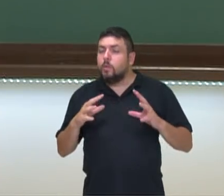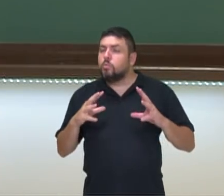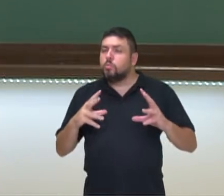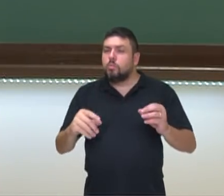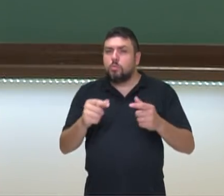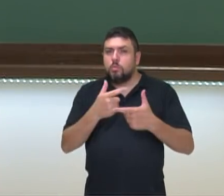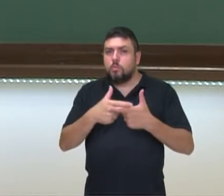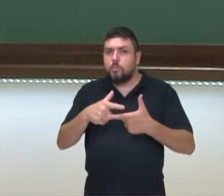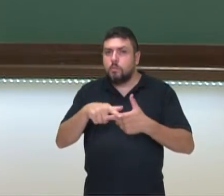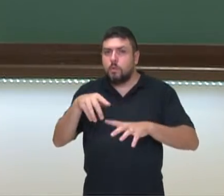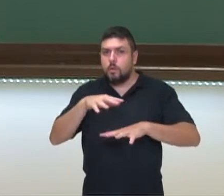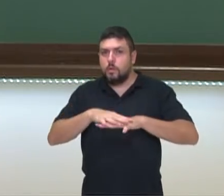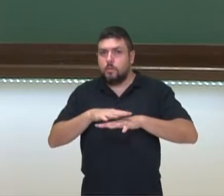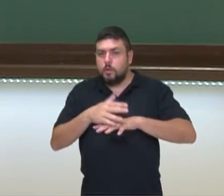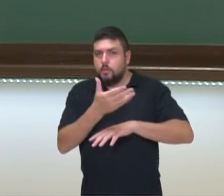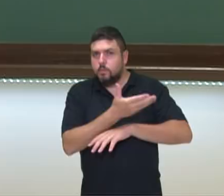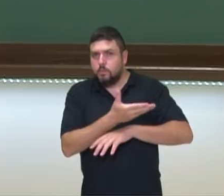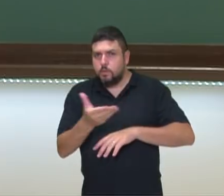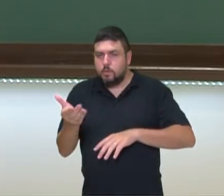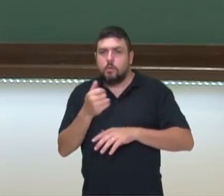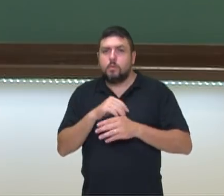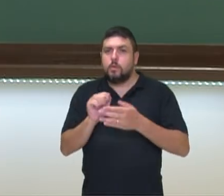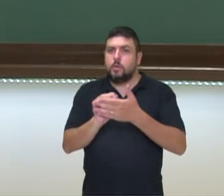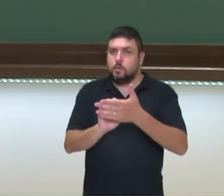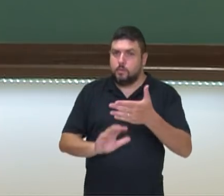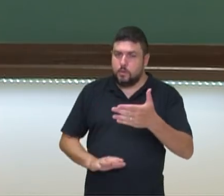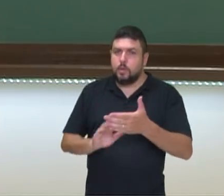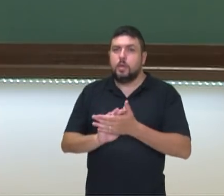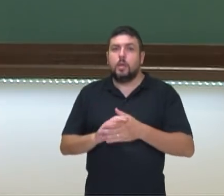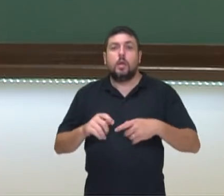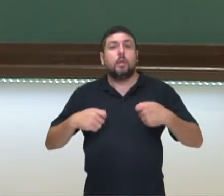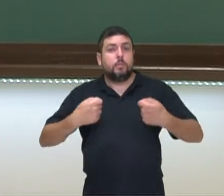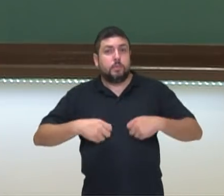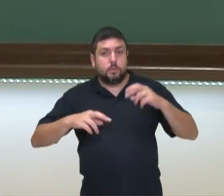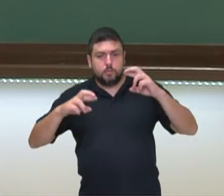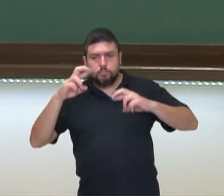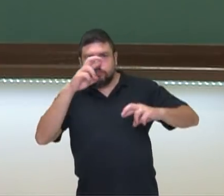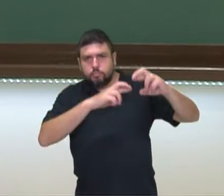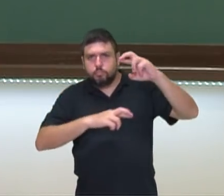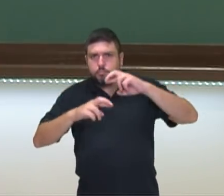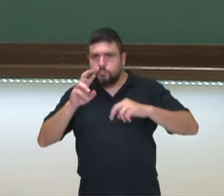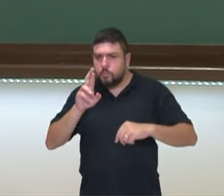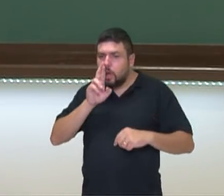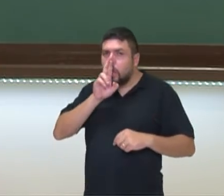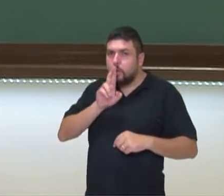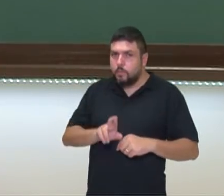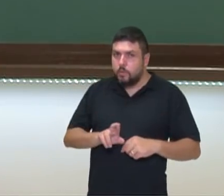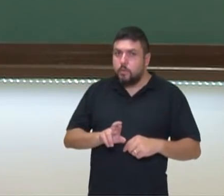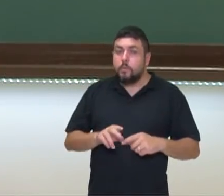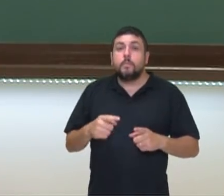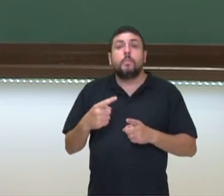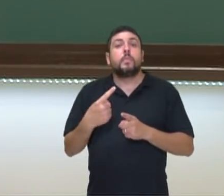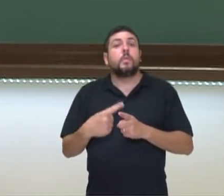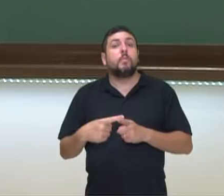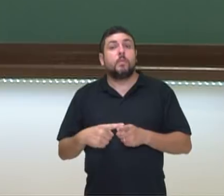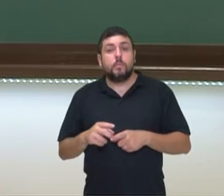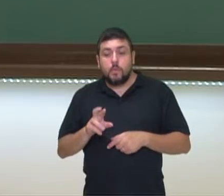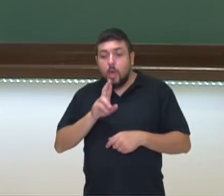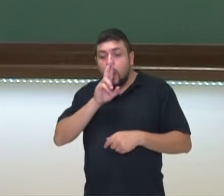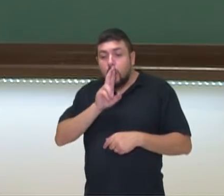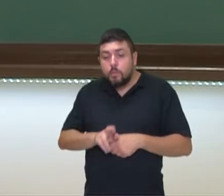para vocês, todos os exercícios, eu preciso analisar as minhas respostas, porque as respostas precisam